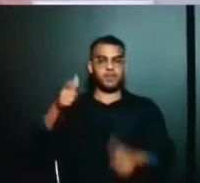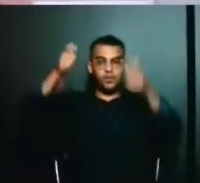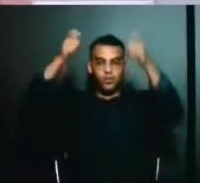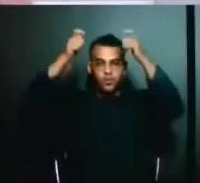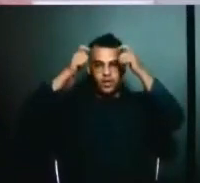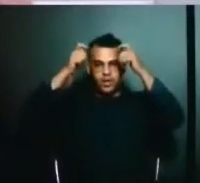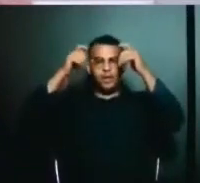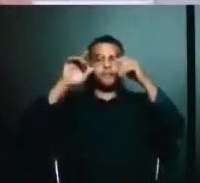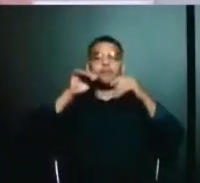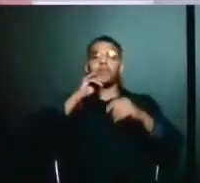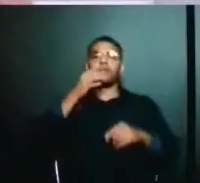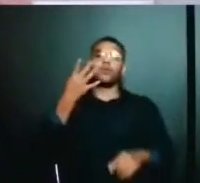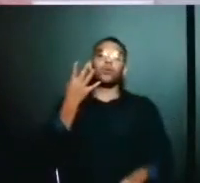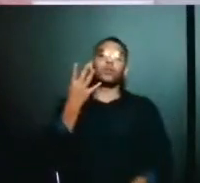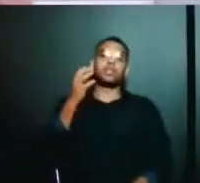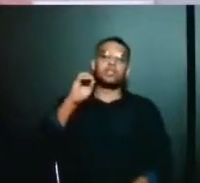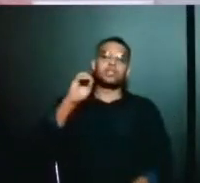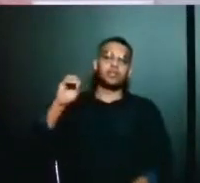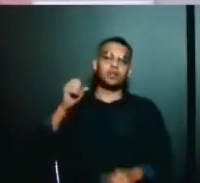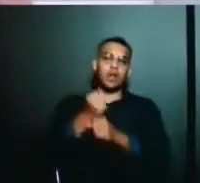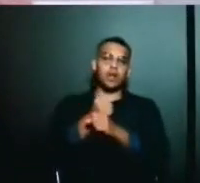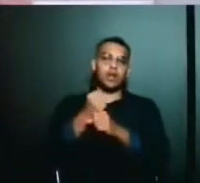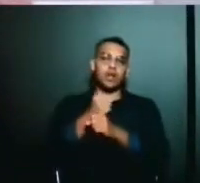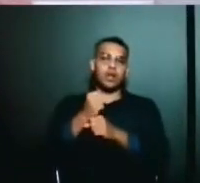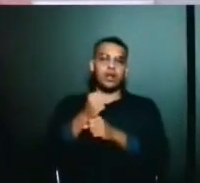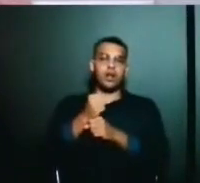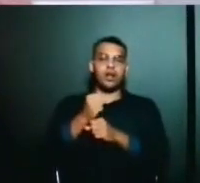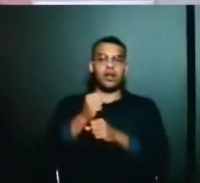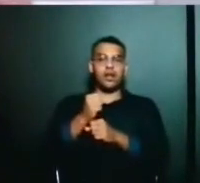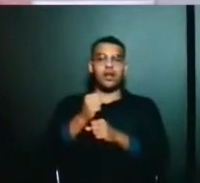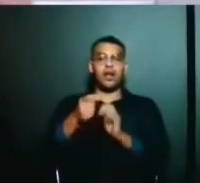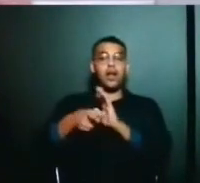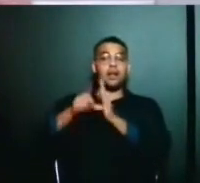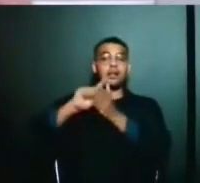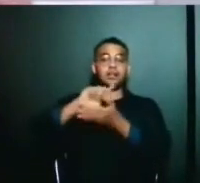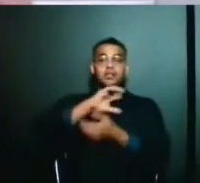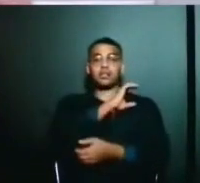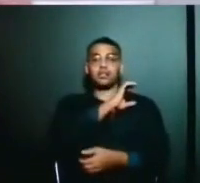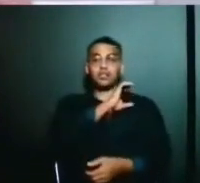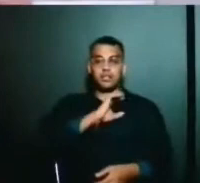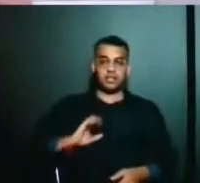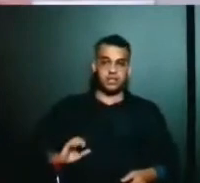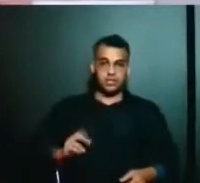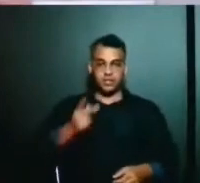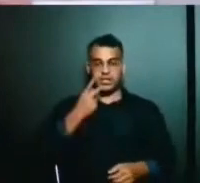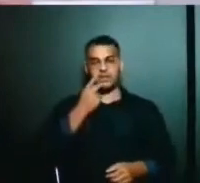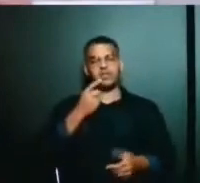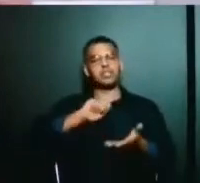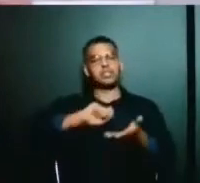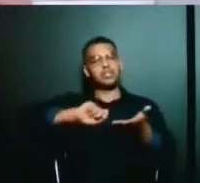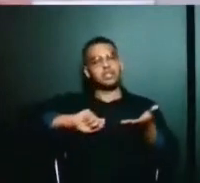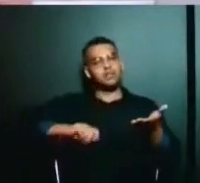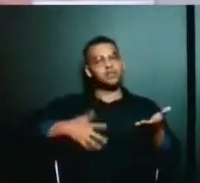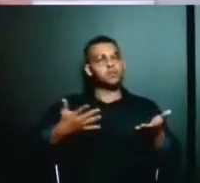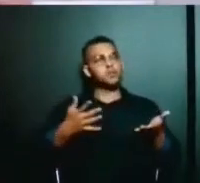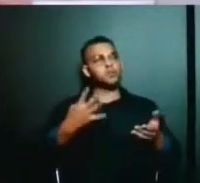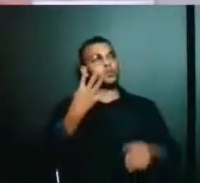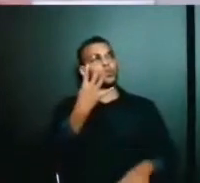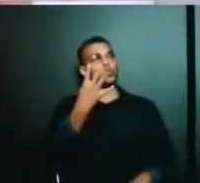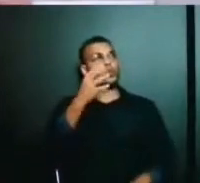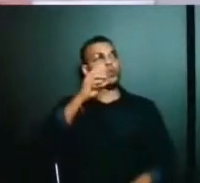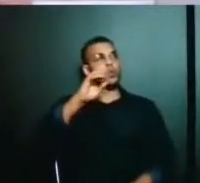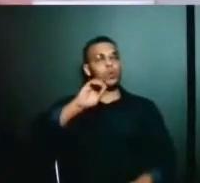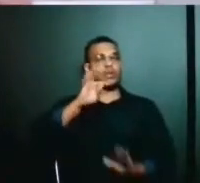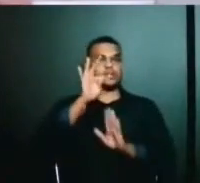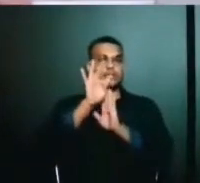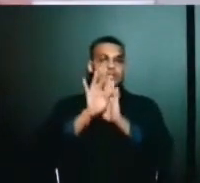é considerada uma das maiores e a primeira poetisa, tendo escrito cerca de, sei lá, 40 textos literários, há cerca de